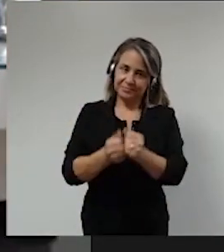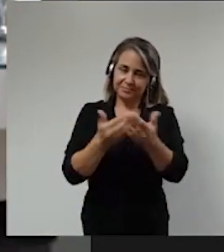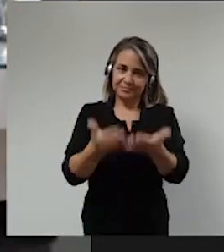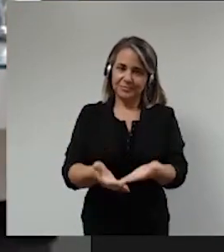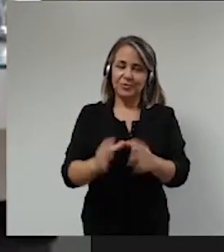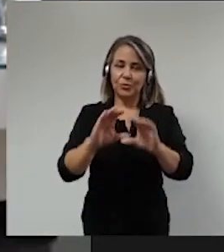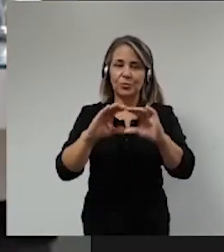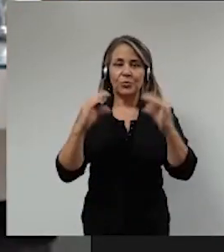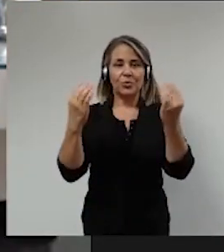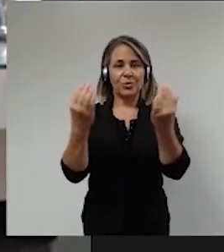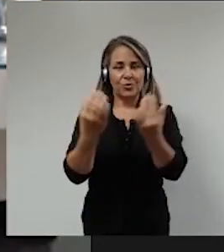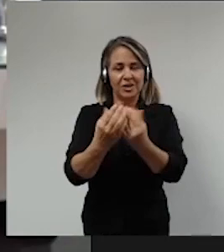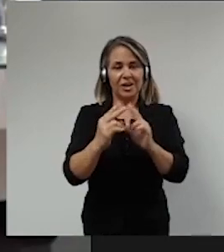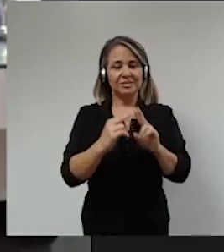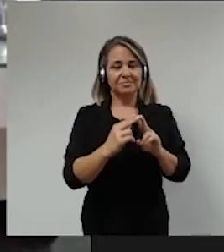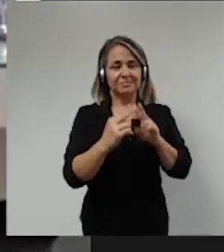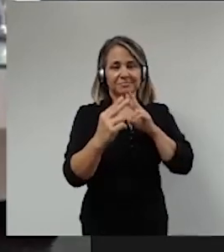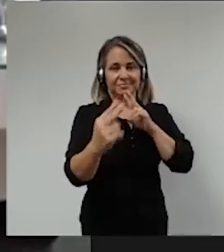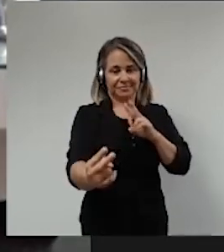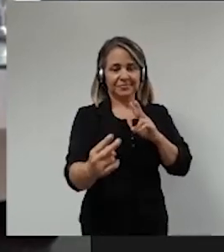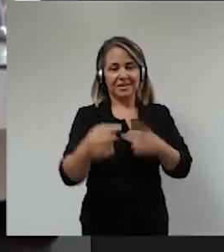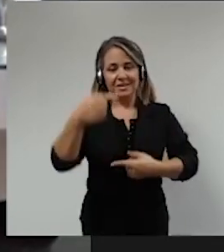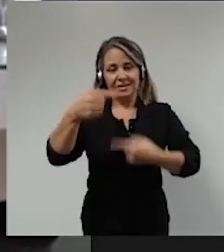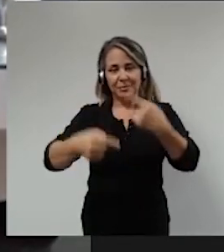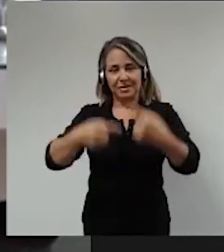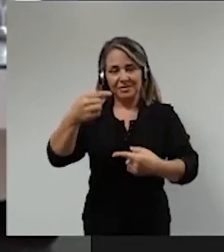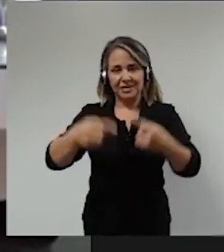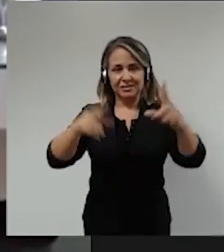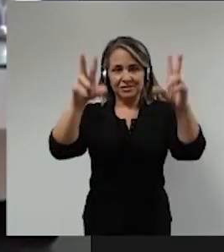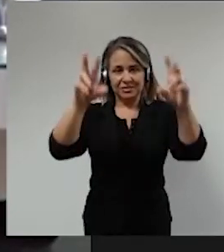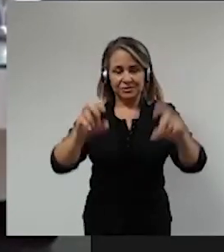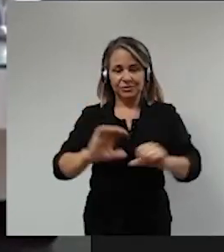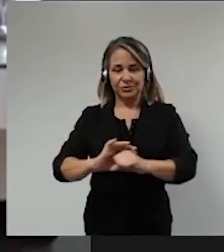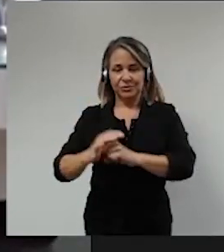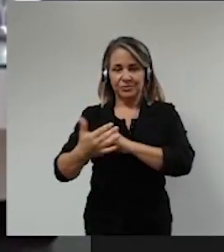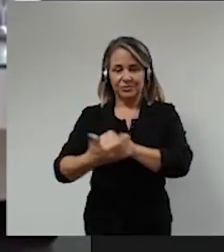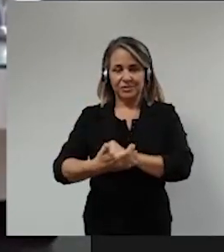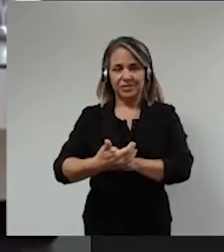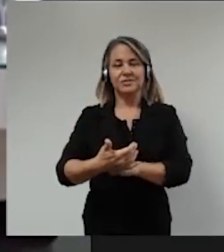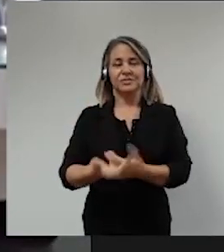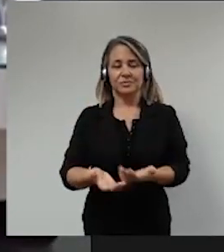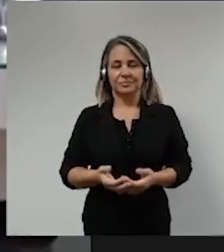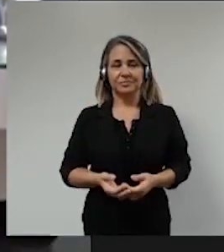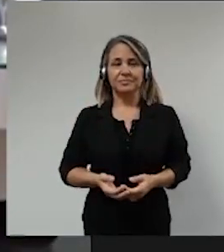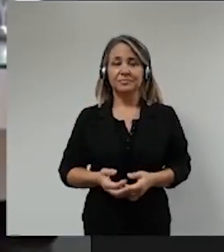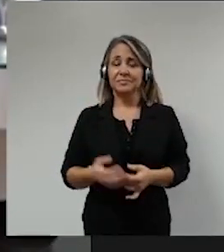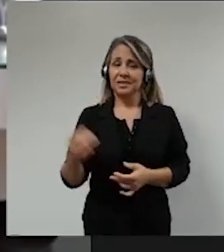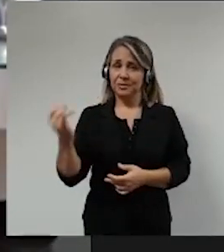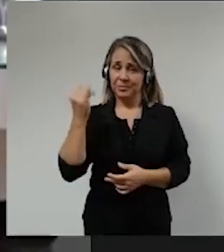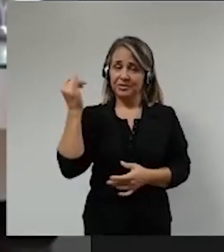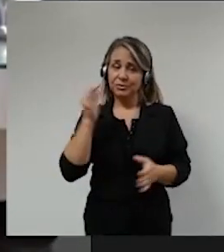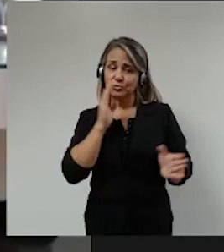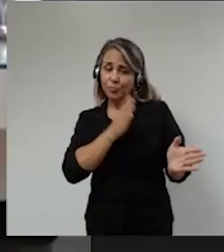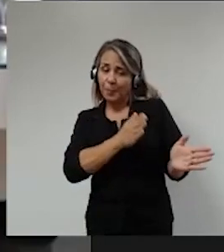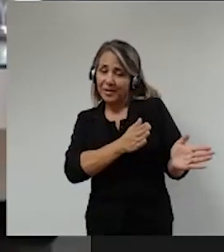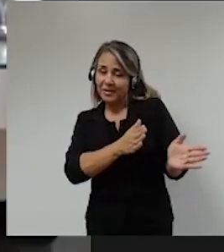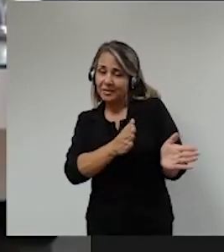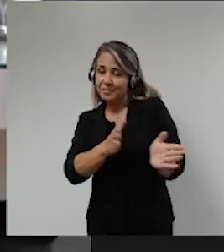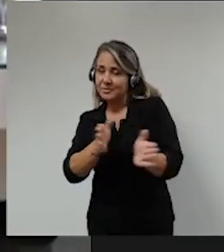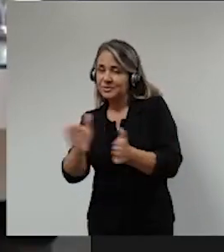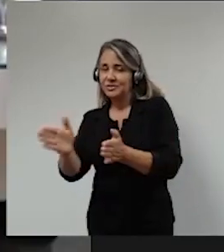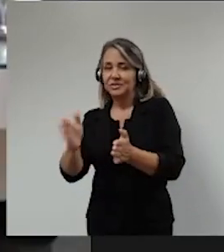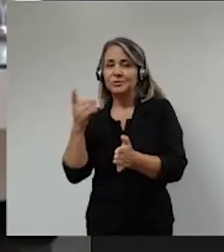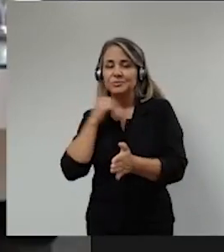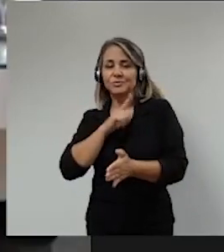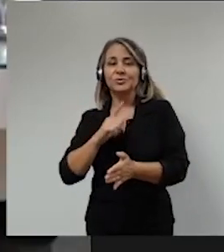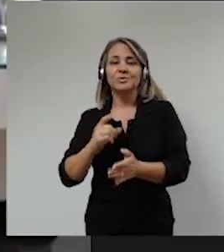nesse congresso que está debatendo as questões do Covid-19. E é muito interessante os parâmetros que a gente consegue criar.